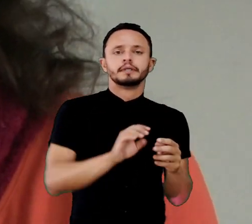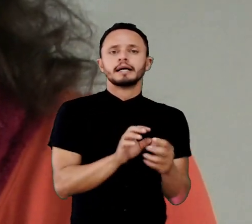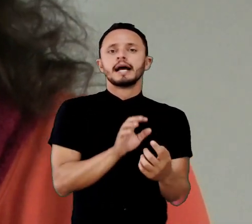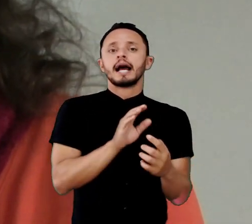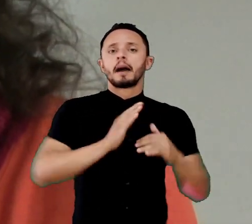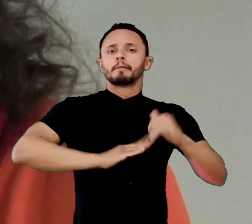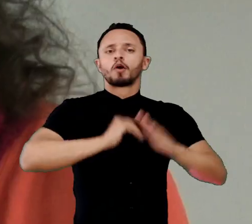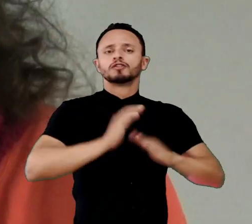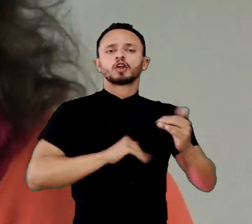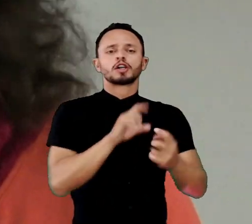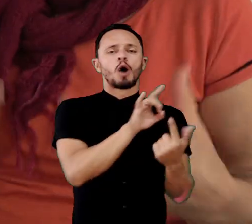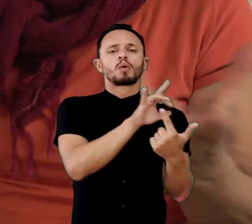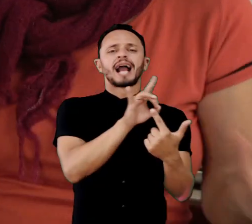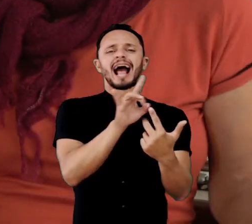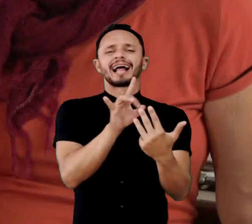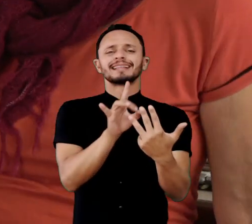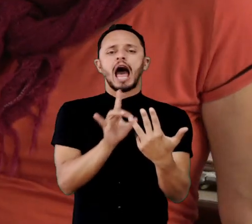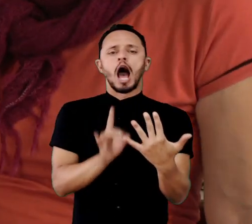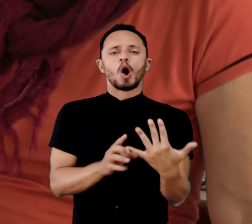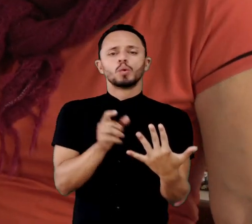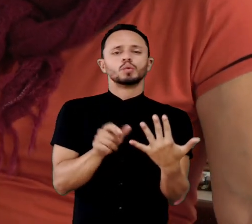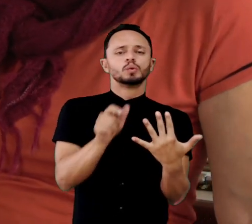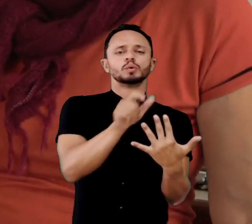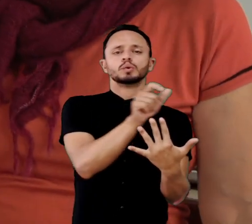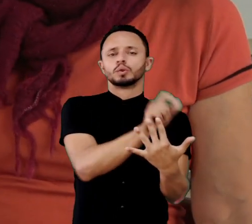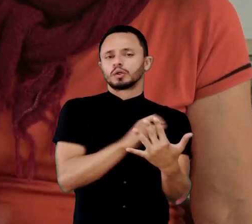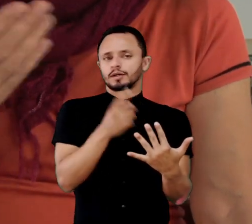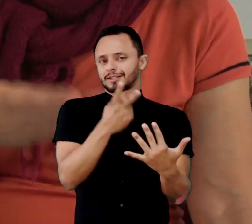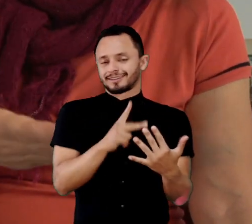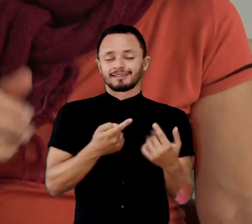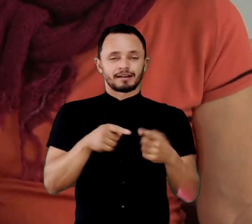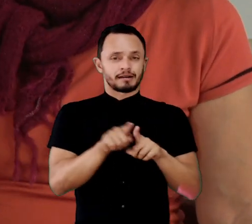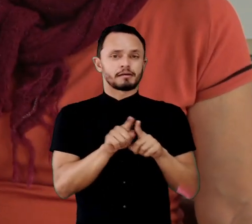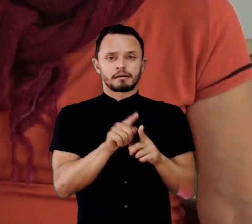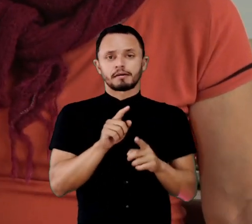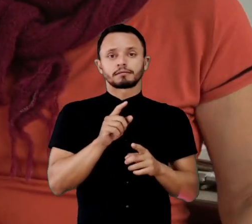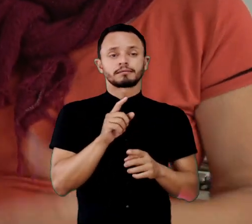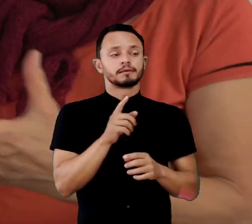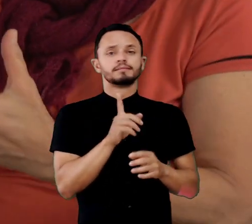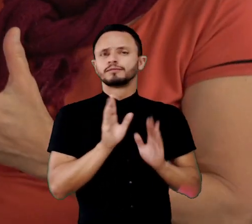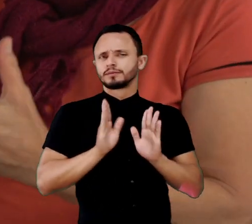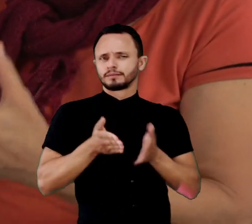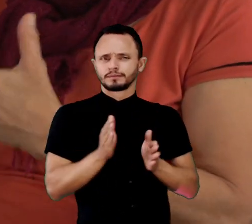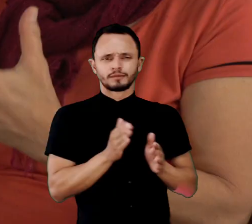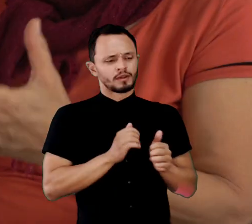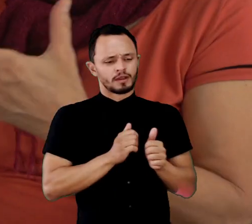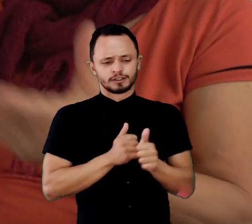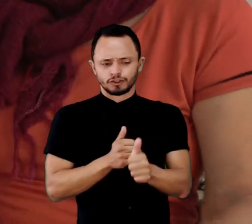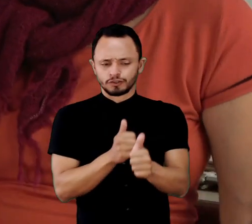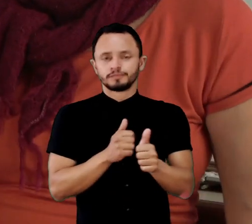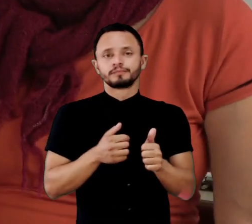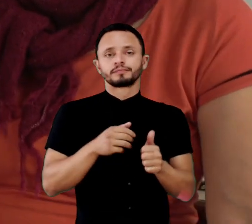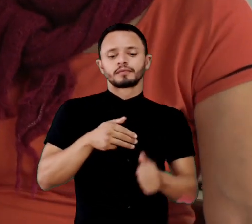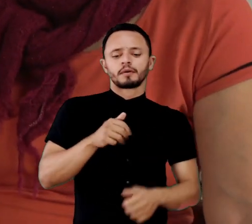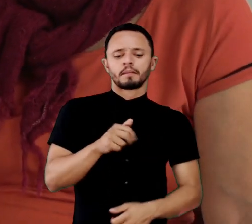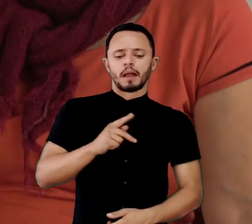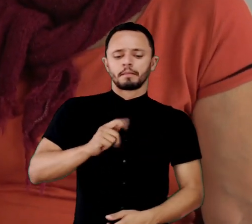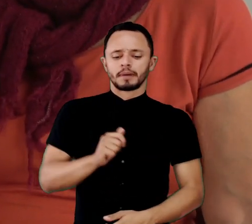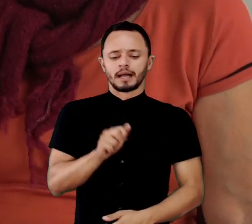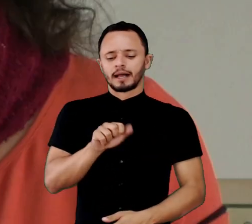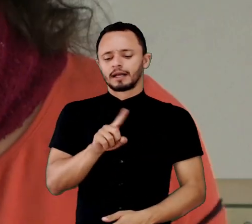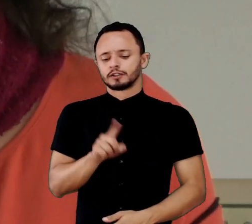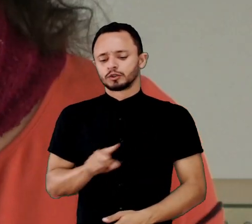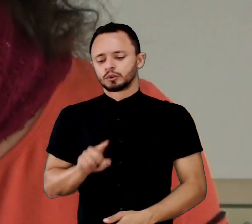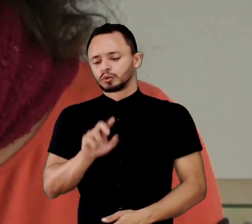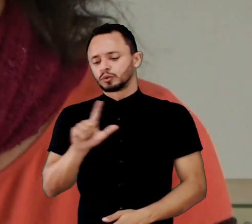muitos dos espetáculos do Andante, embora eu tenha dirigido alguns também, né? O Barba Azul e o Travessia, que a gente fez uma